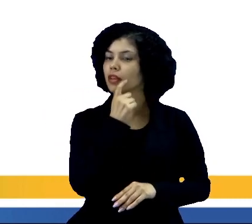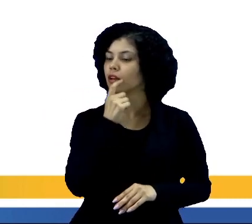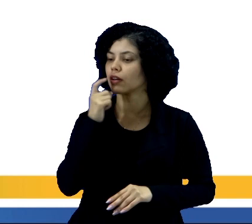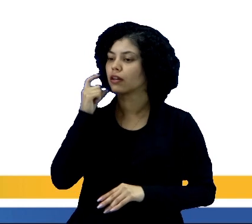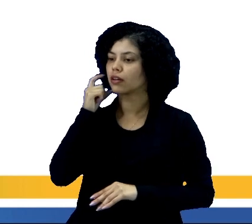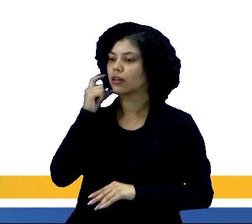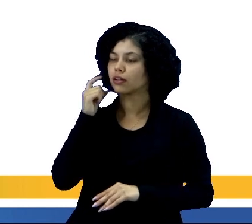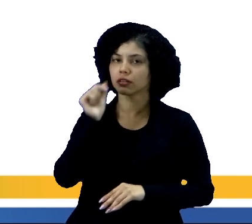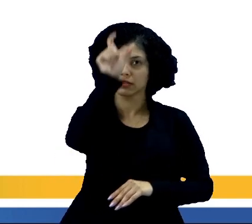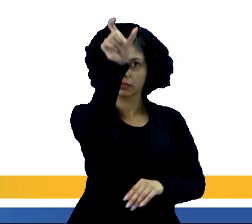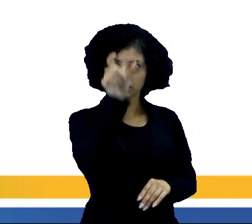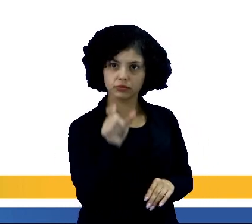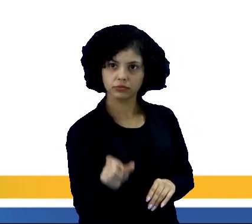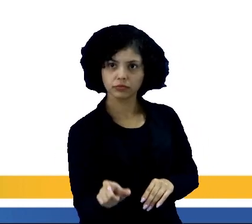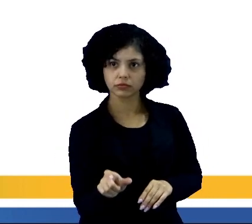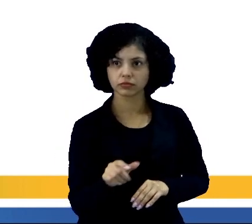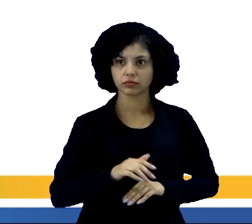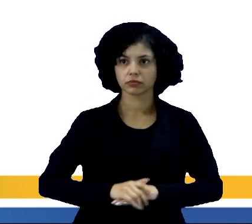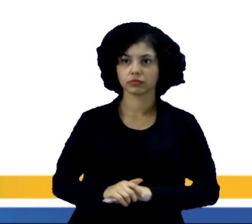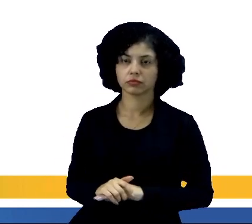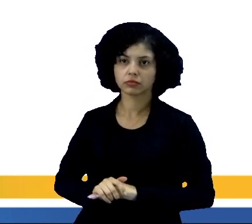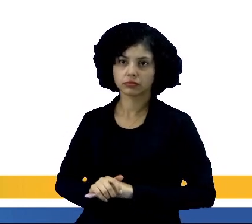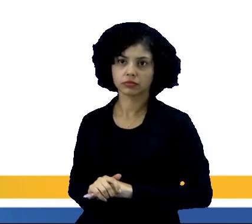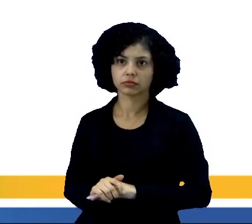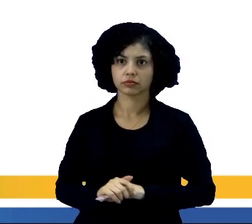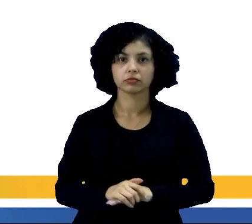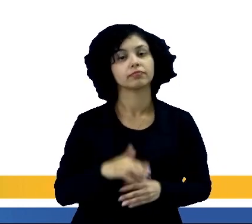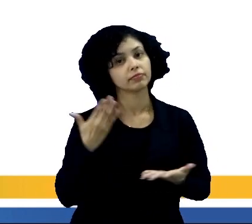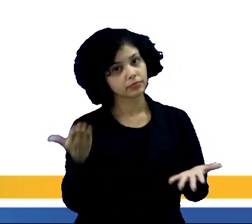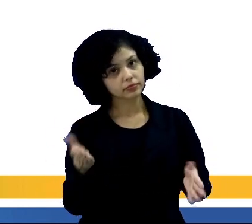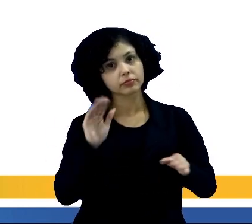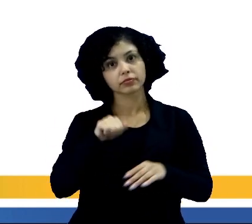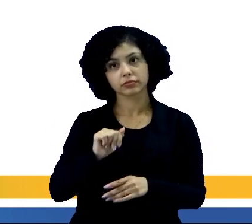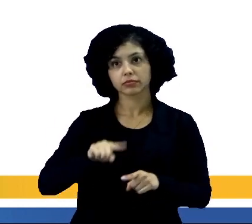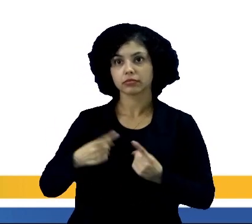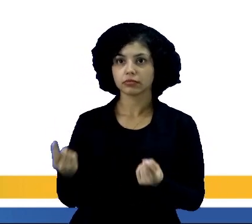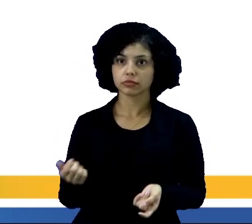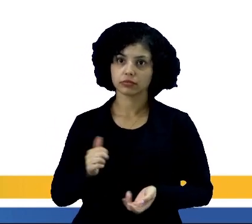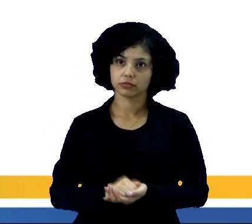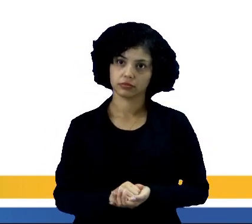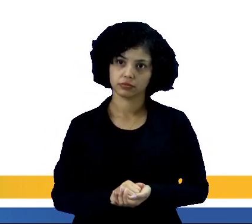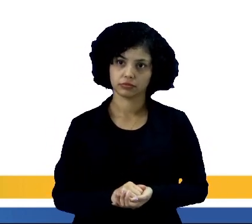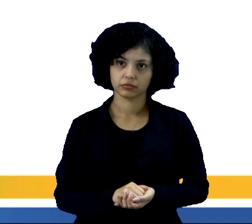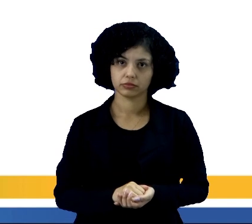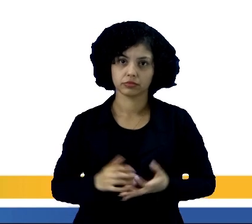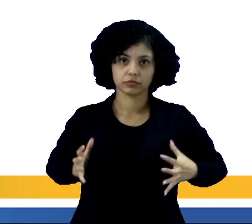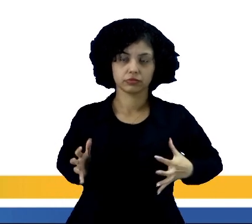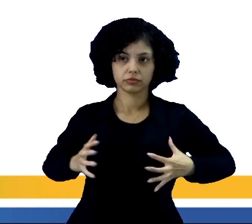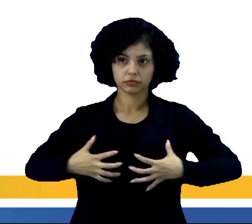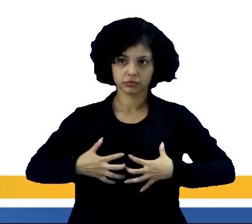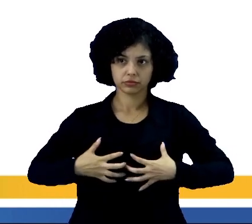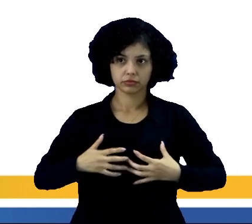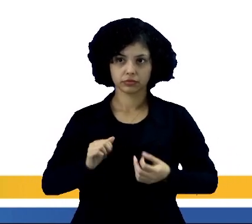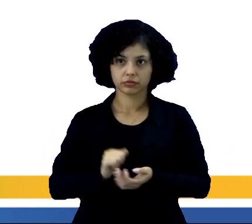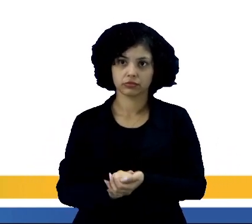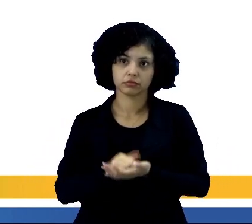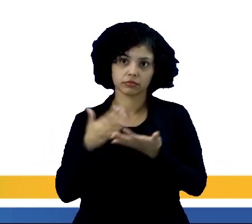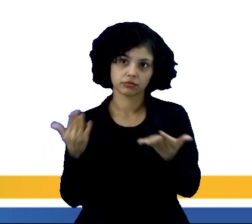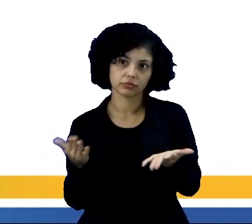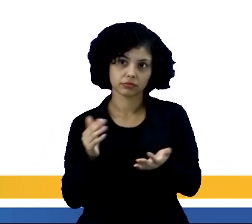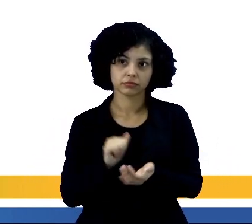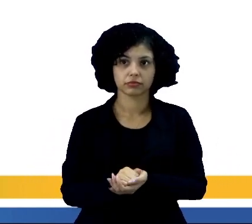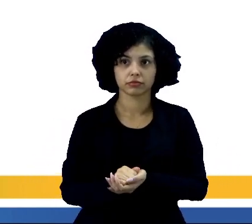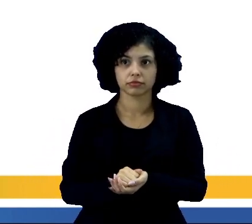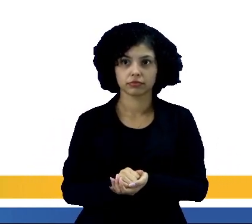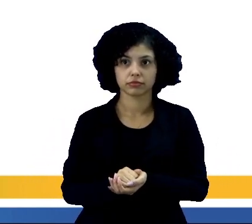Mandíbula é da caixa craniana, então não tá no axial, ok. E a costela, ela também está no axial, então